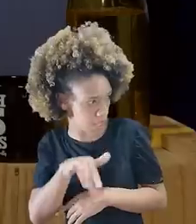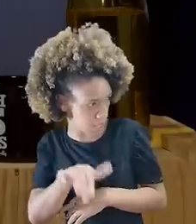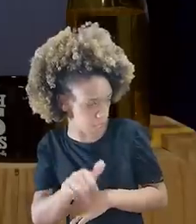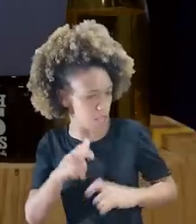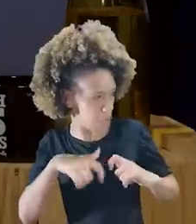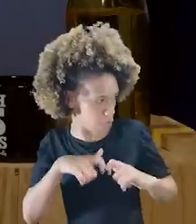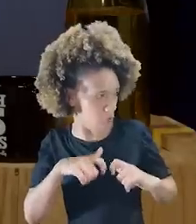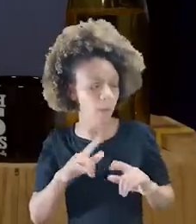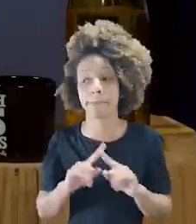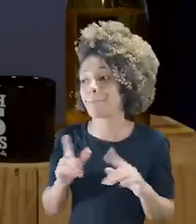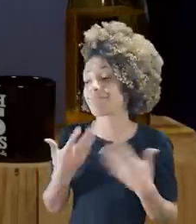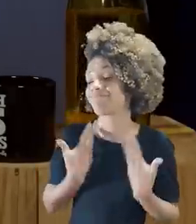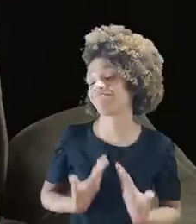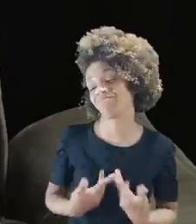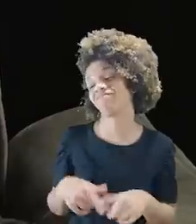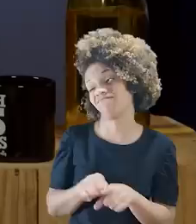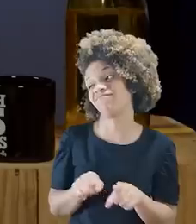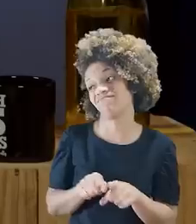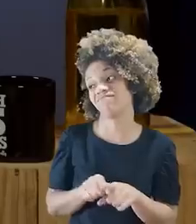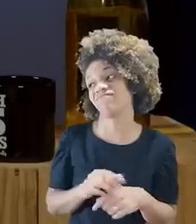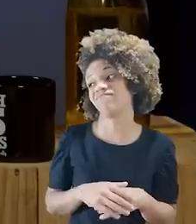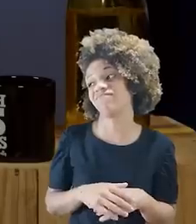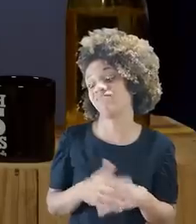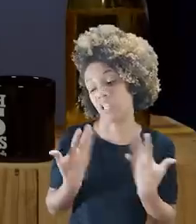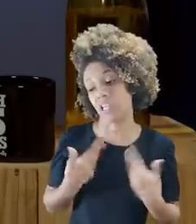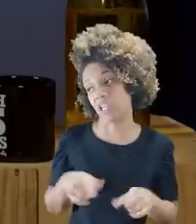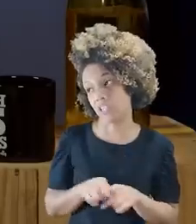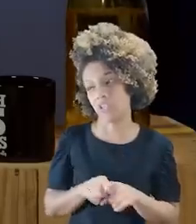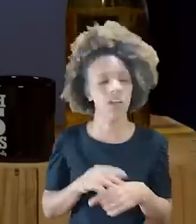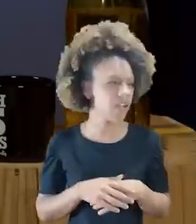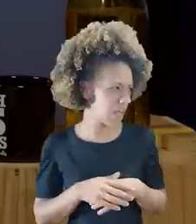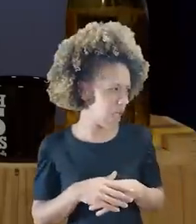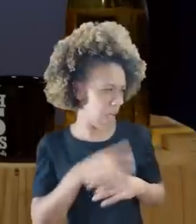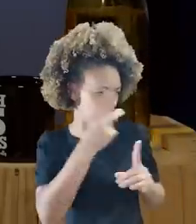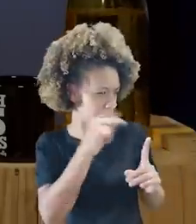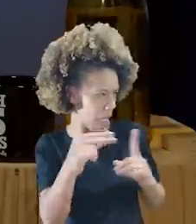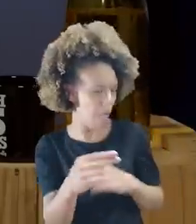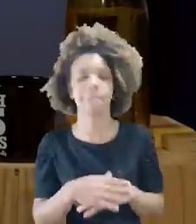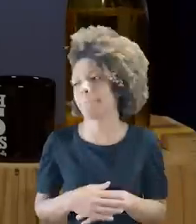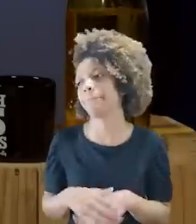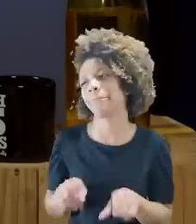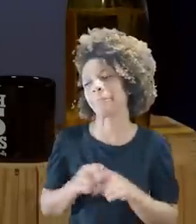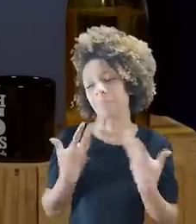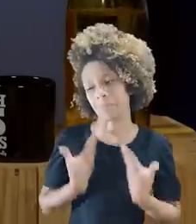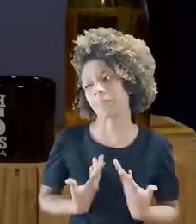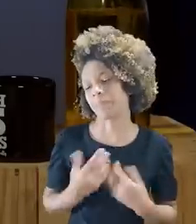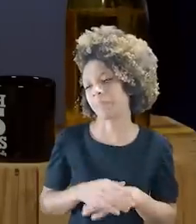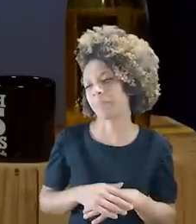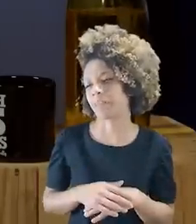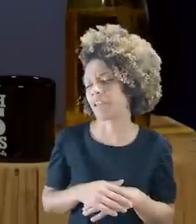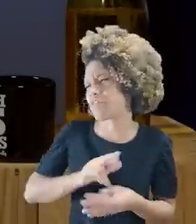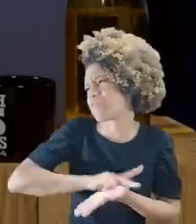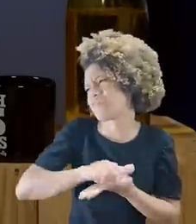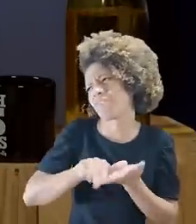assistido bastante mas isso também me cansou também uhum isso é isso pesou muito também foram várias